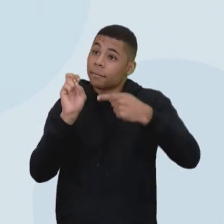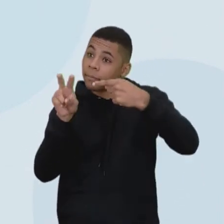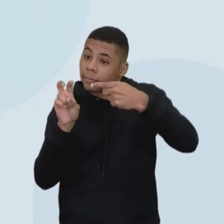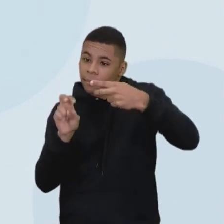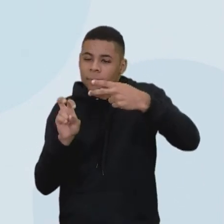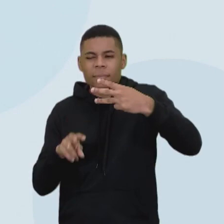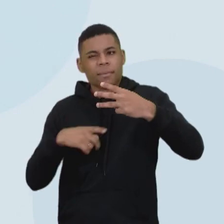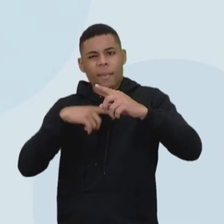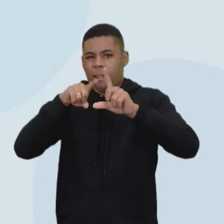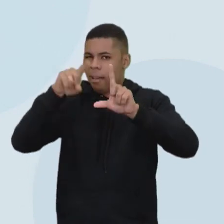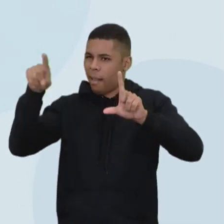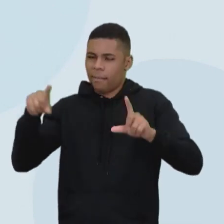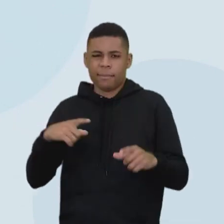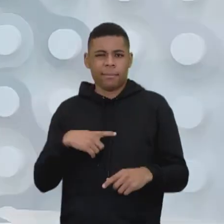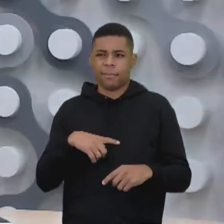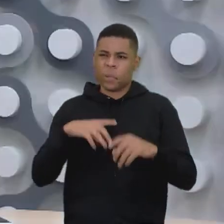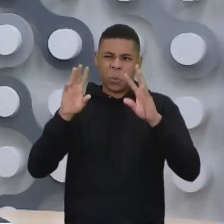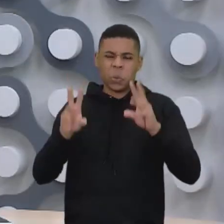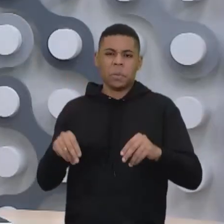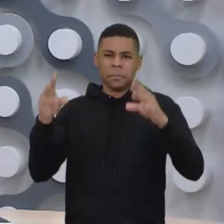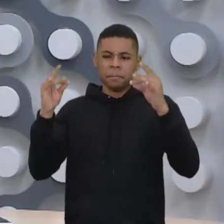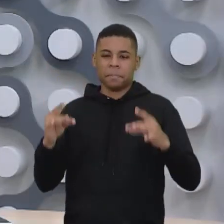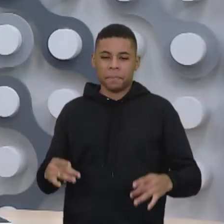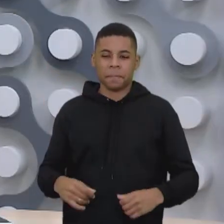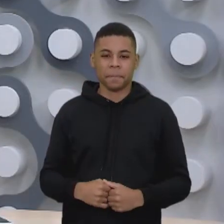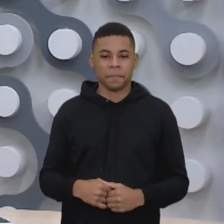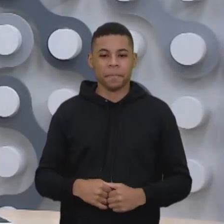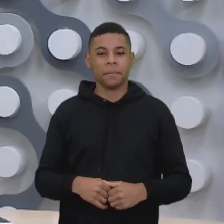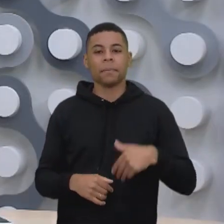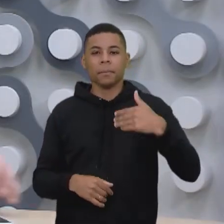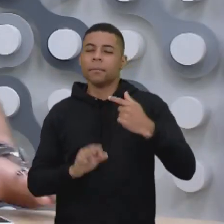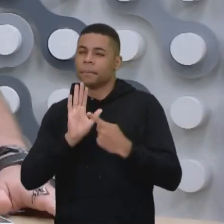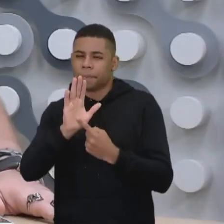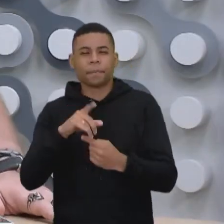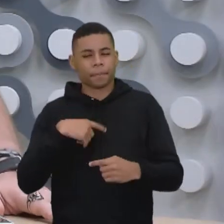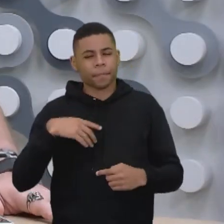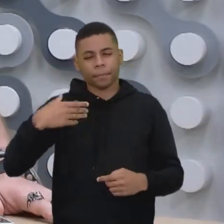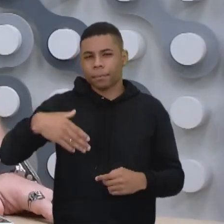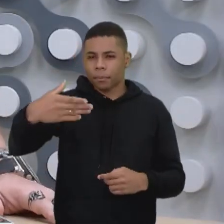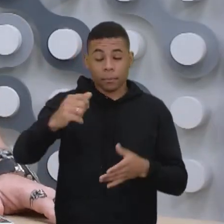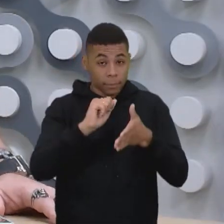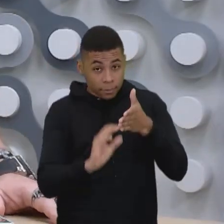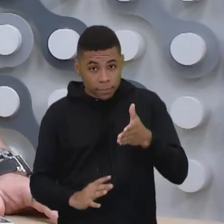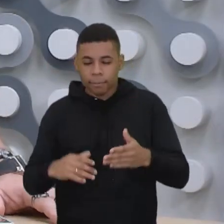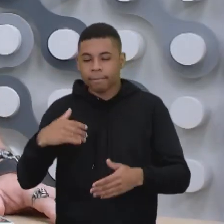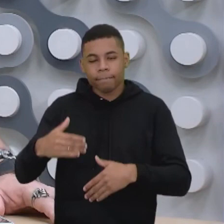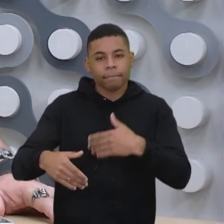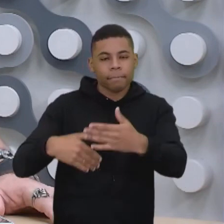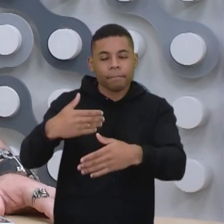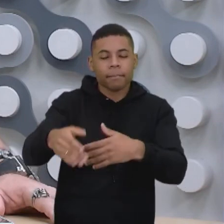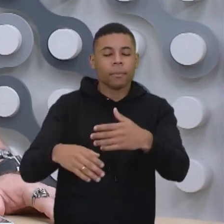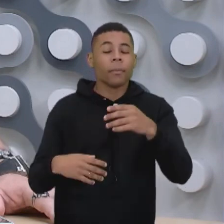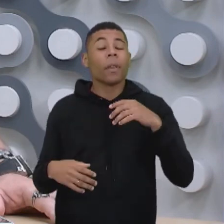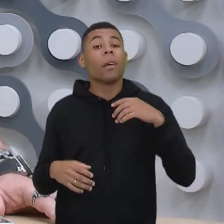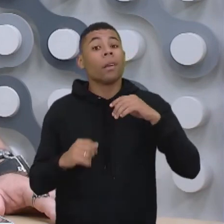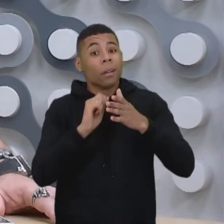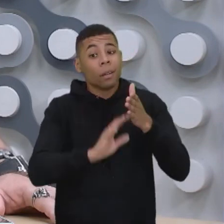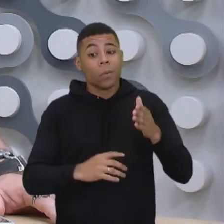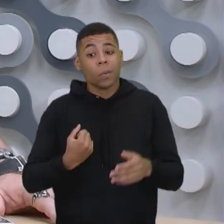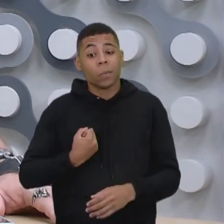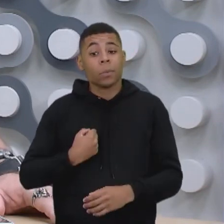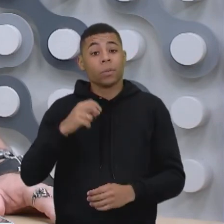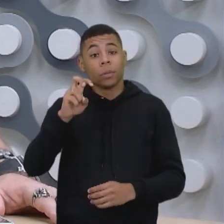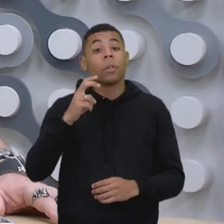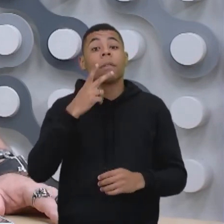do gráfico, você vai ver toda a relação. Nós vamos mostrar aí no decorrer dessa atividade 5, né, que fala sobre